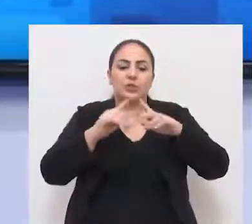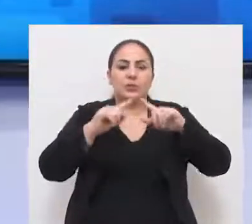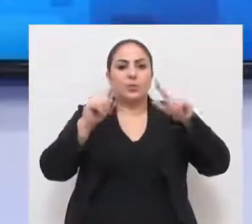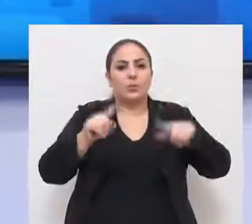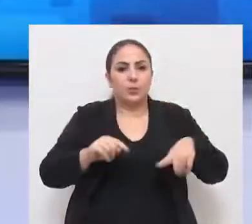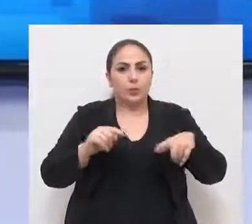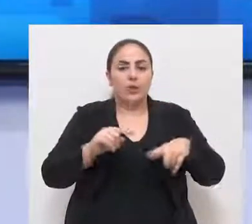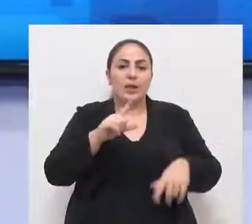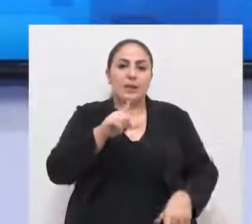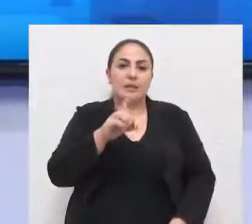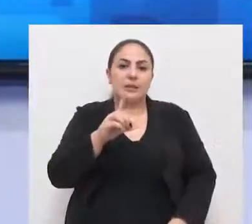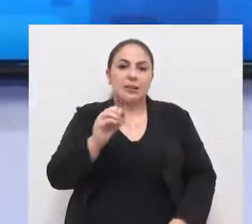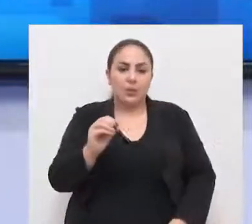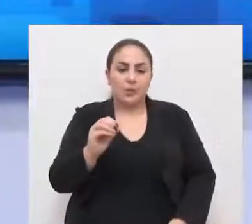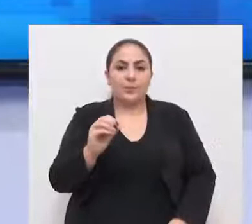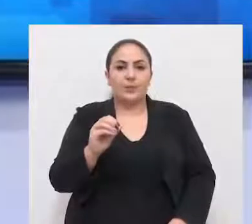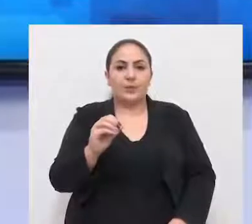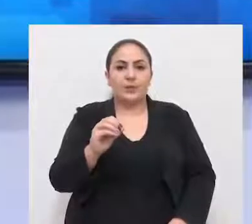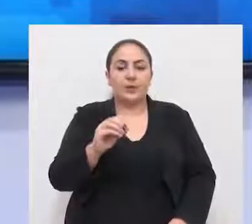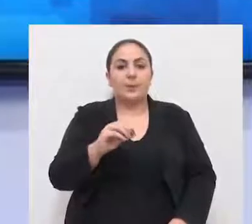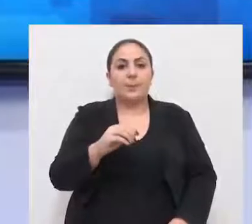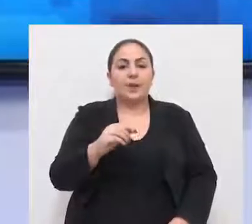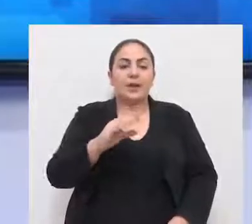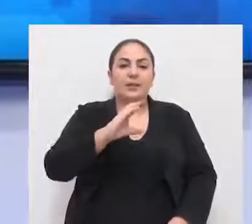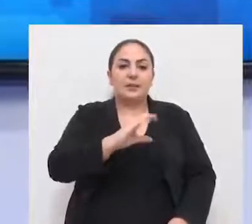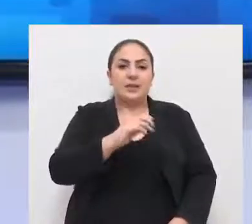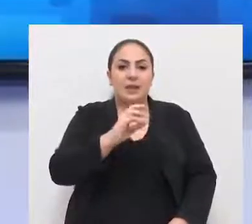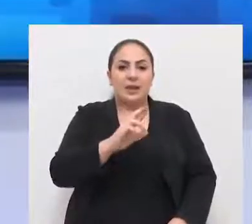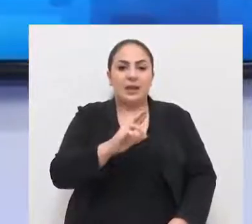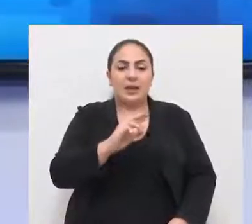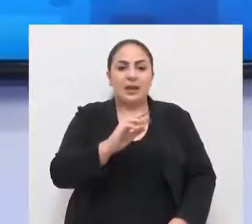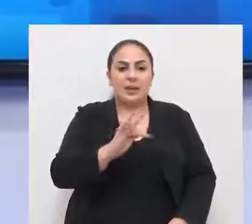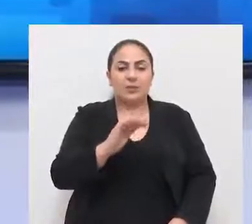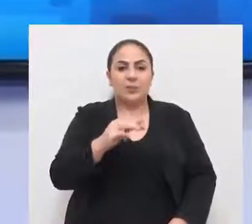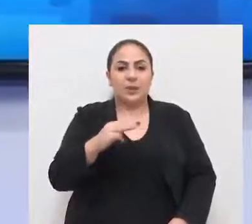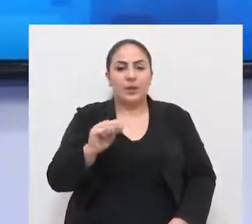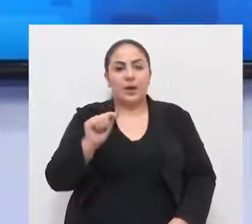Audiência Pública LDO para